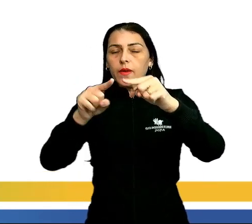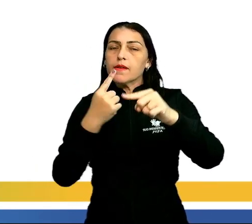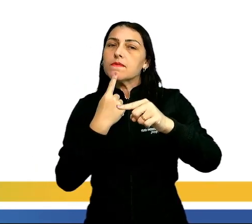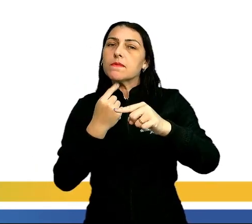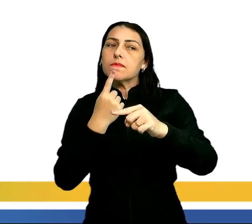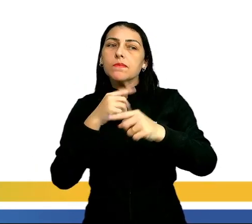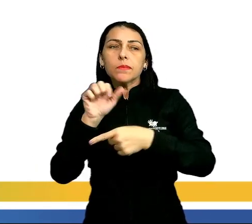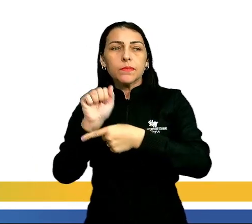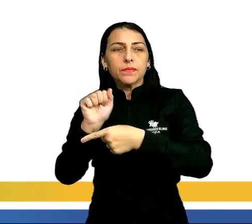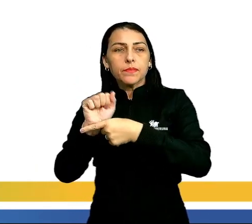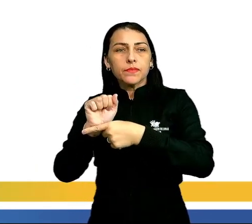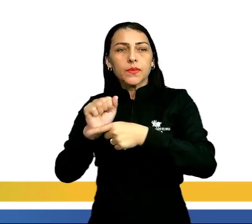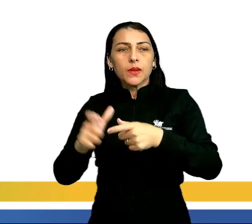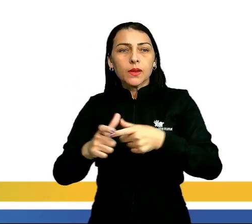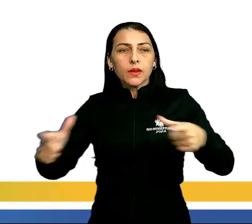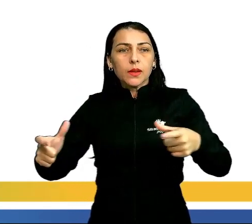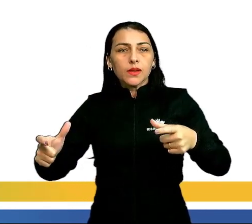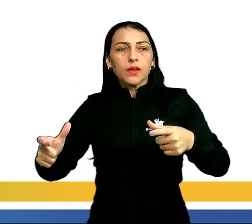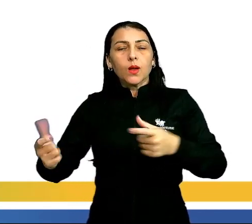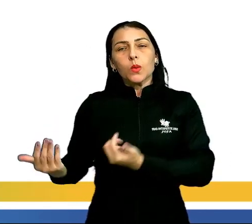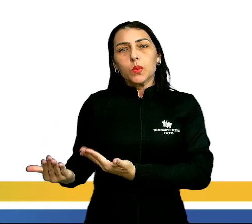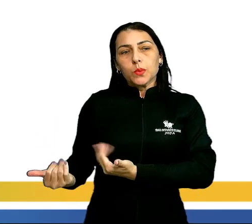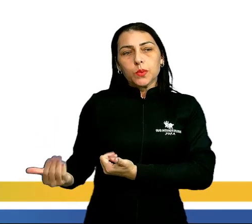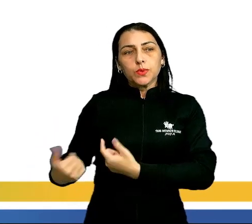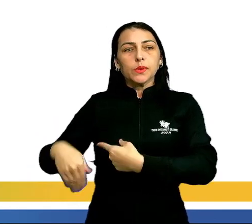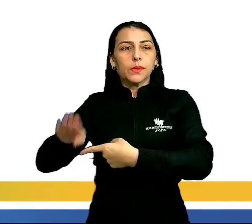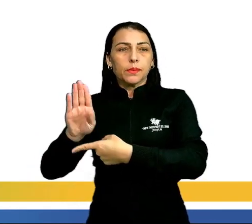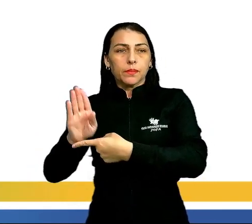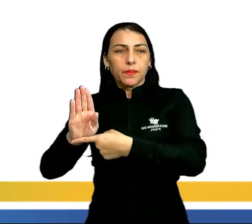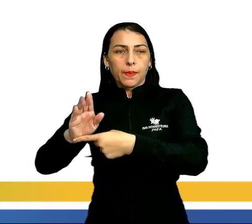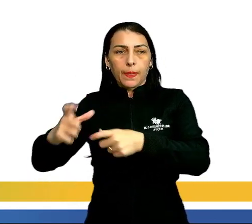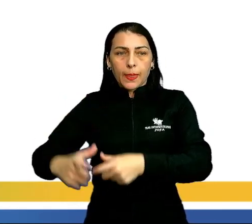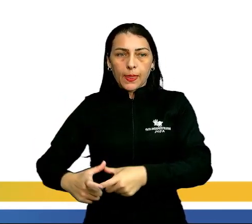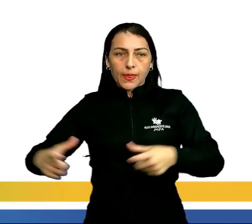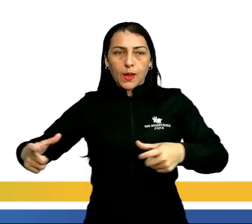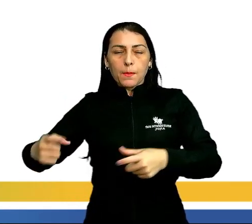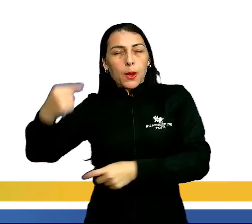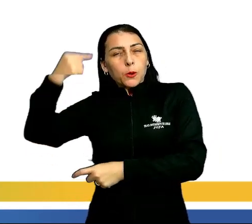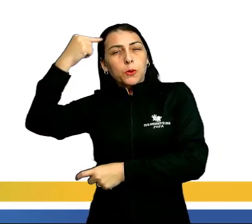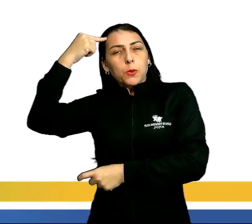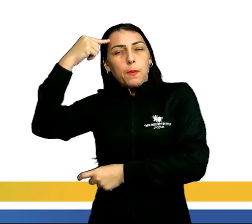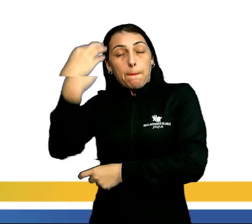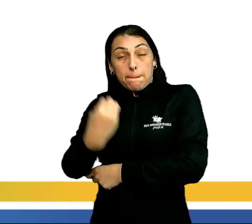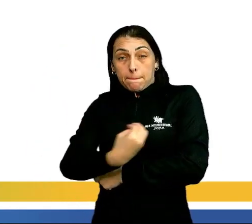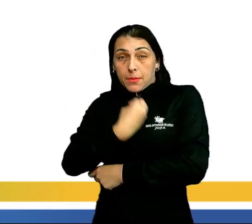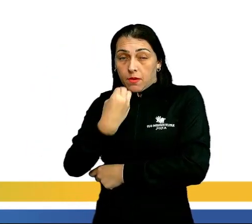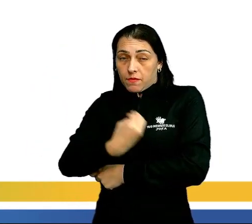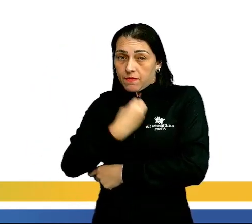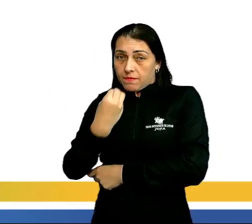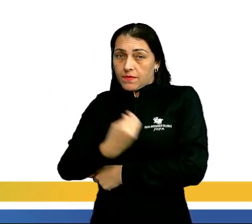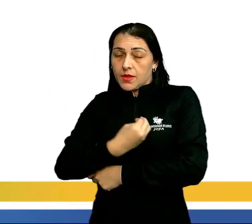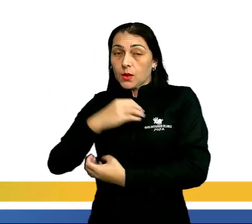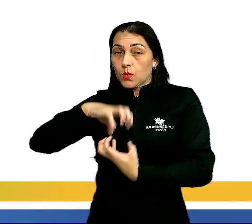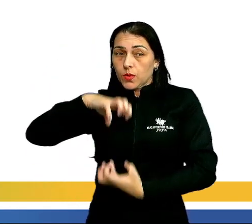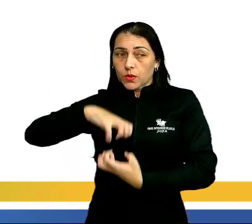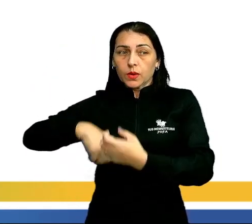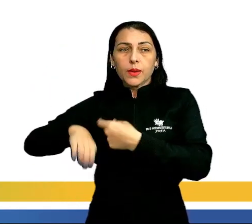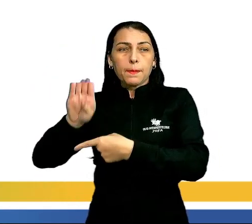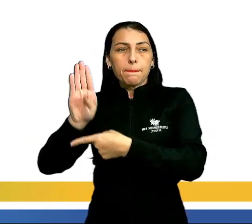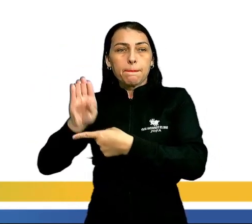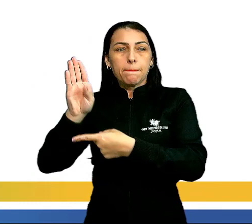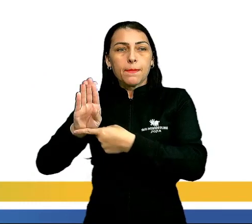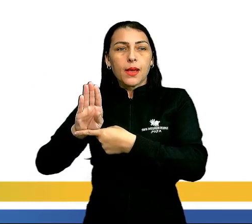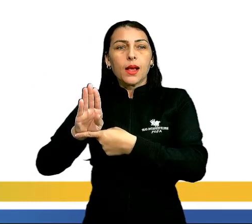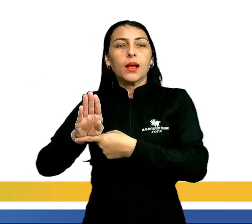vocês? Letra A, crescimento da faixa juvenil. Letra B, aumento da expectativa de vida.